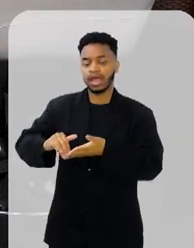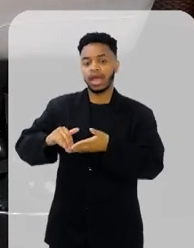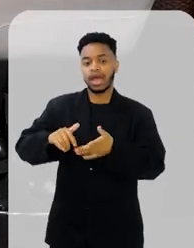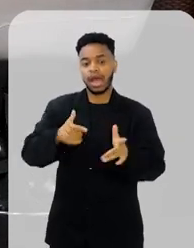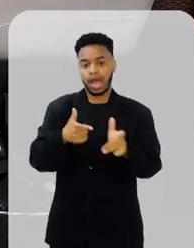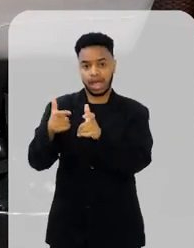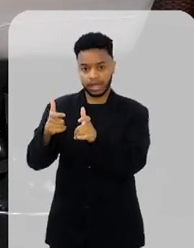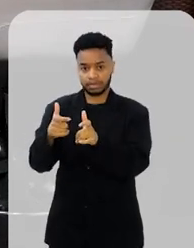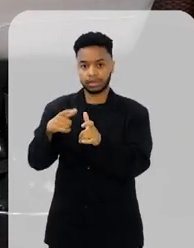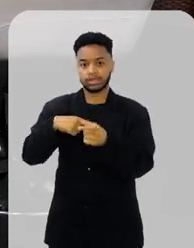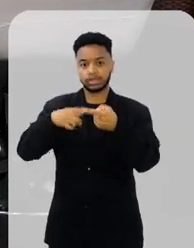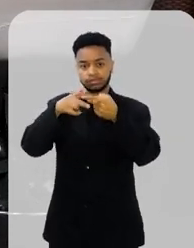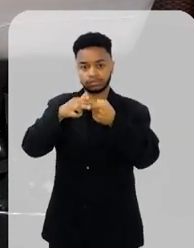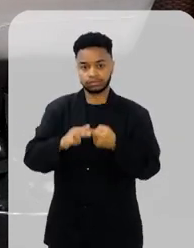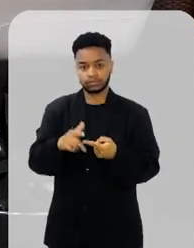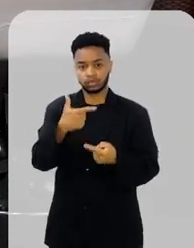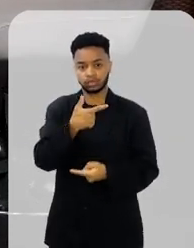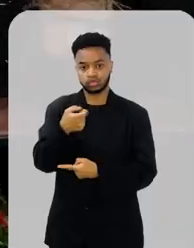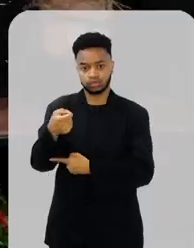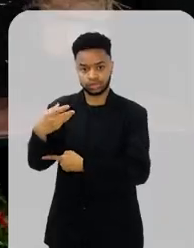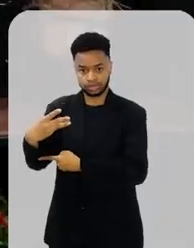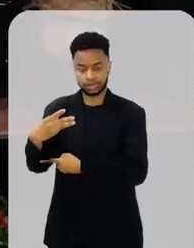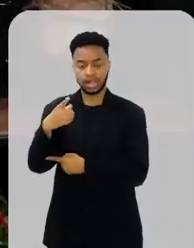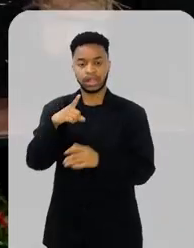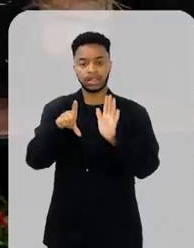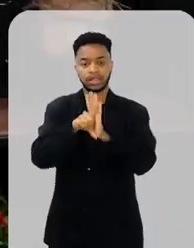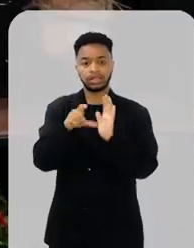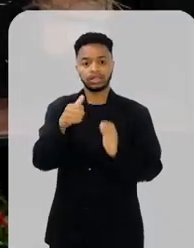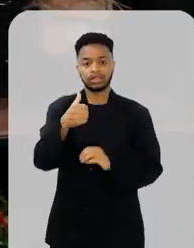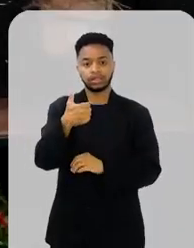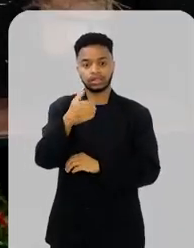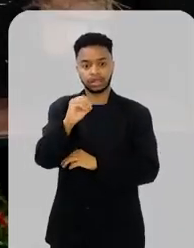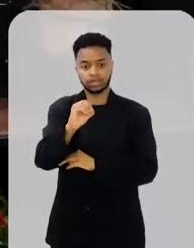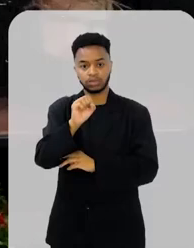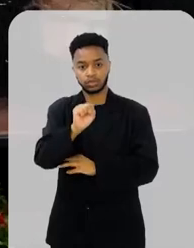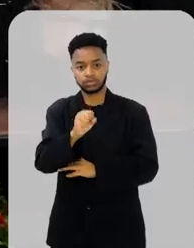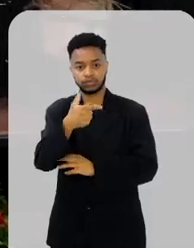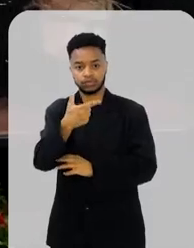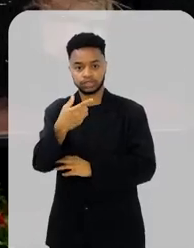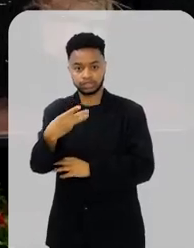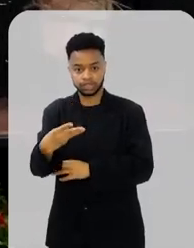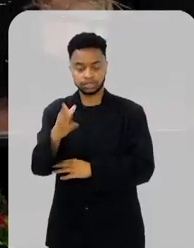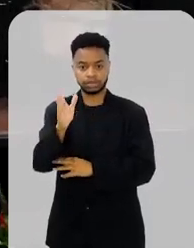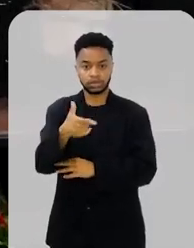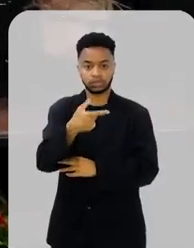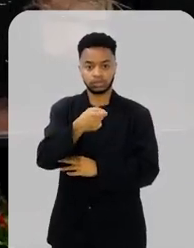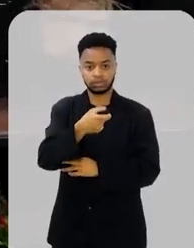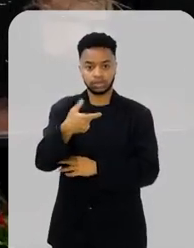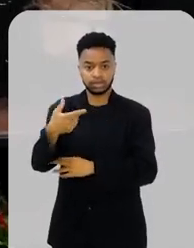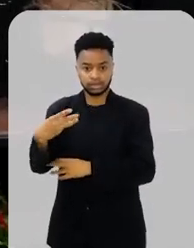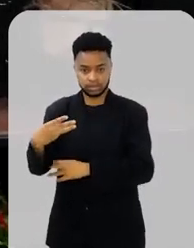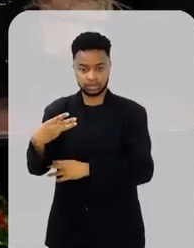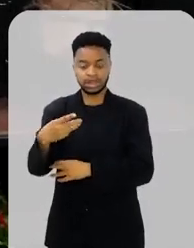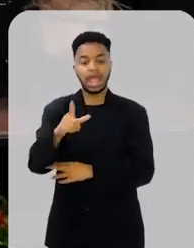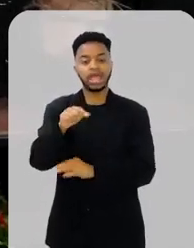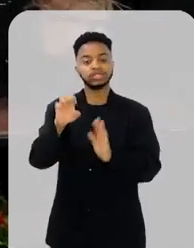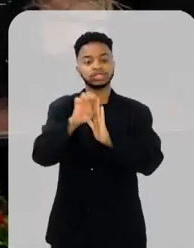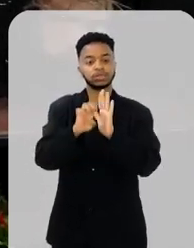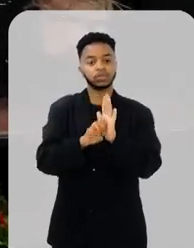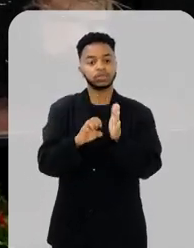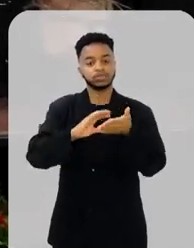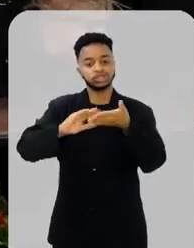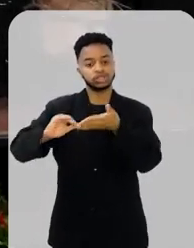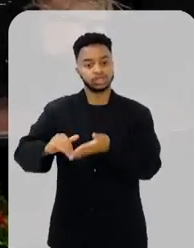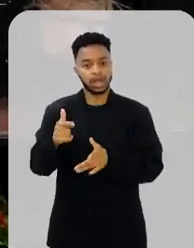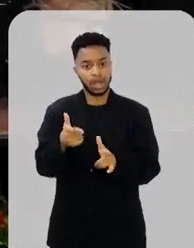Desarmamento, que ele foi editado em 2003, que é a Lei 10.826 de 2003, que é o Estatuto do Desarmamento